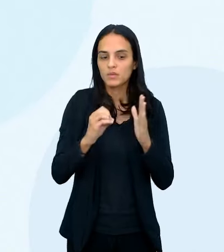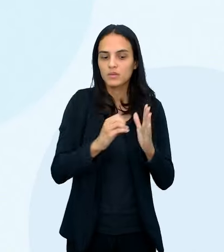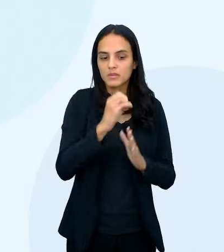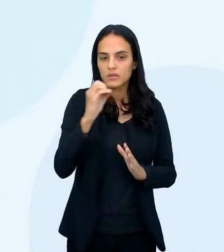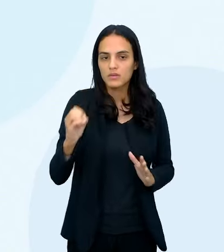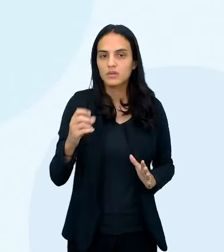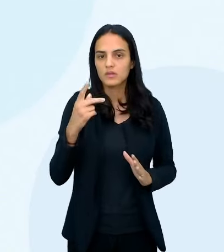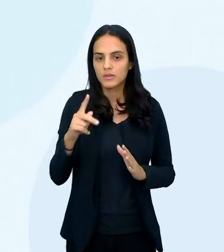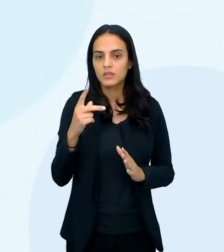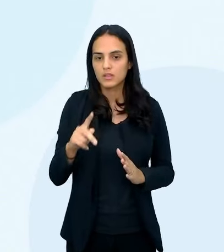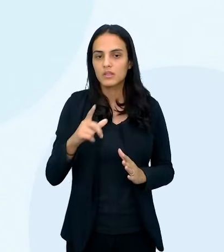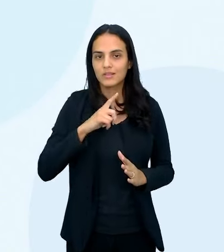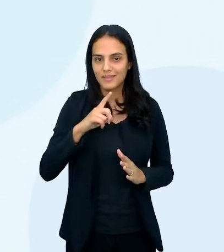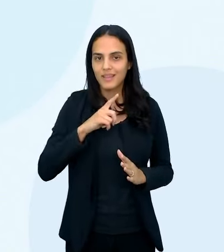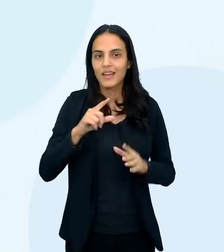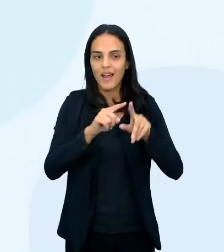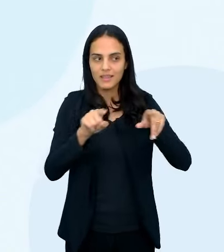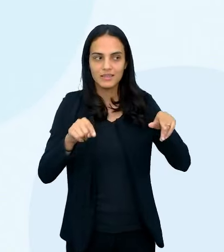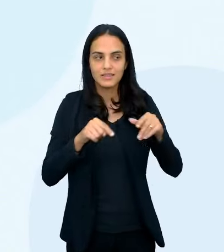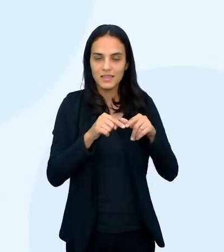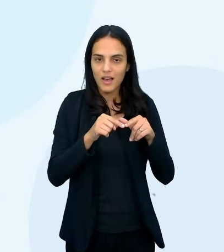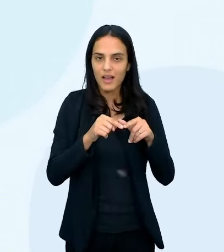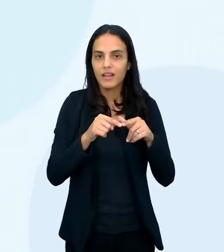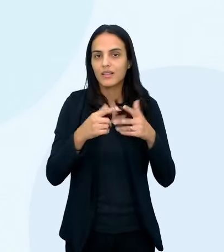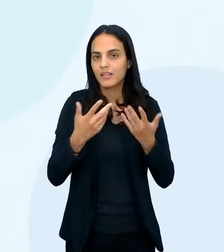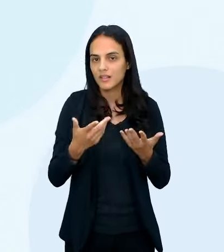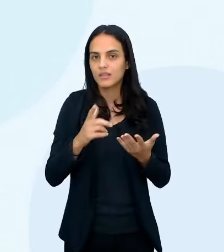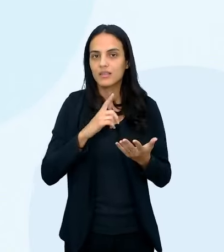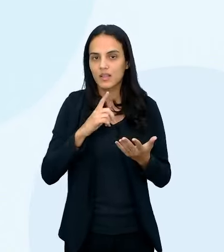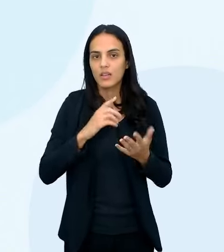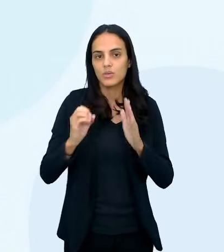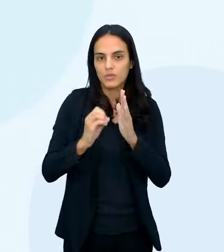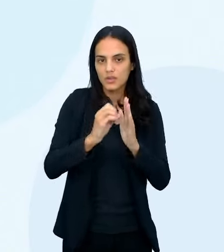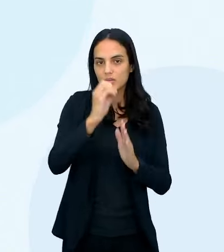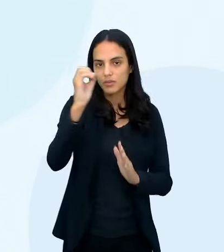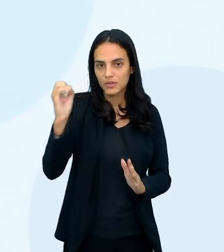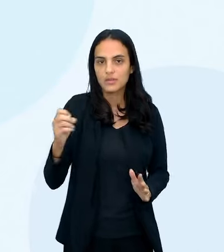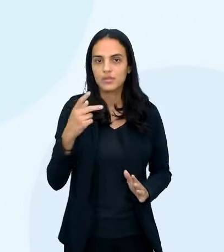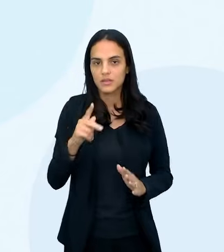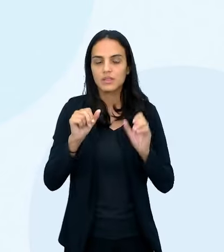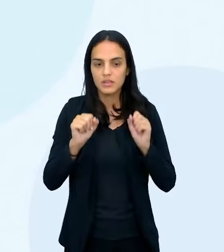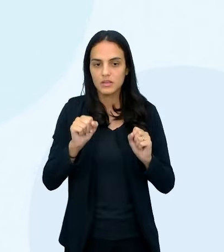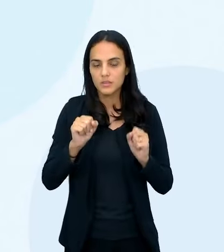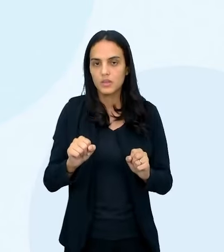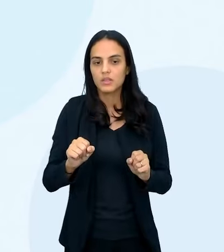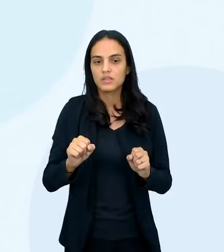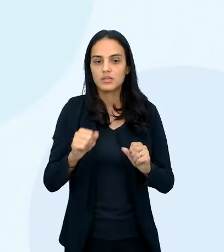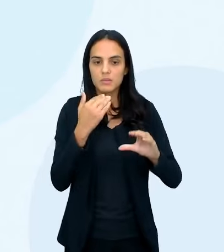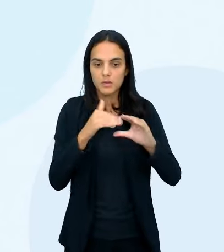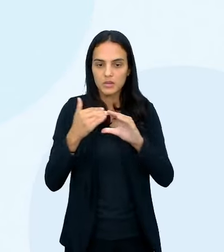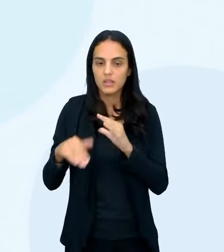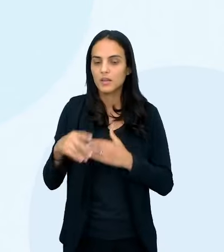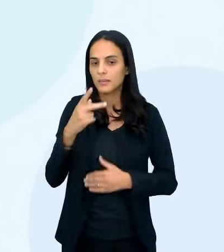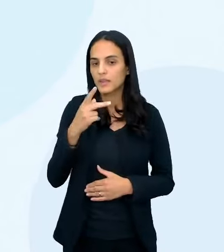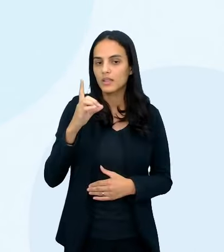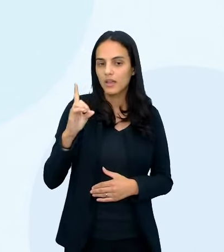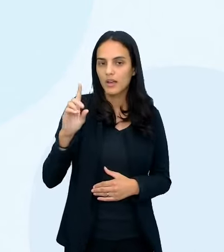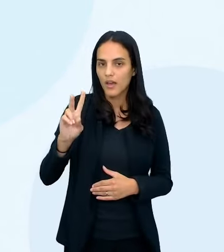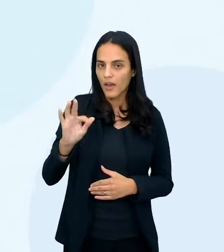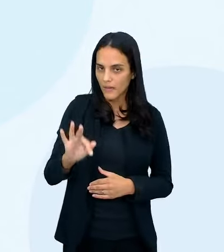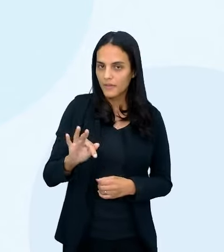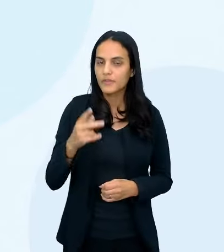que vocês tem a sala, né, ali no centro de mídias que vocês podem postar em PDF materiais